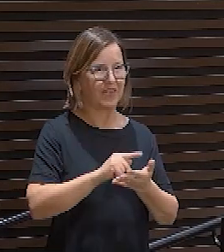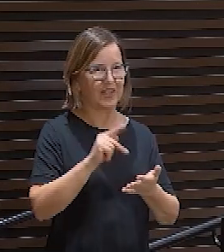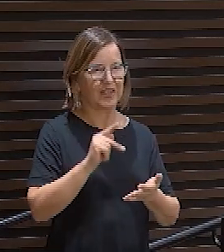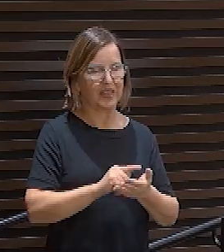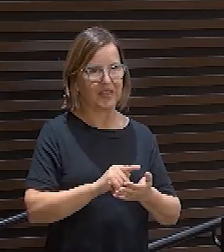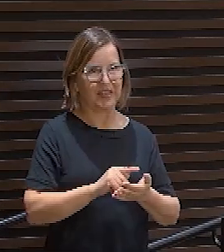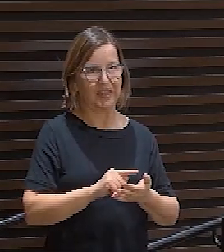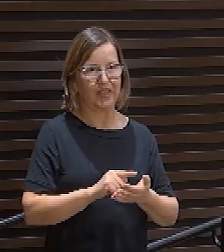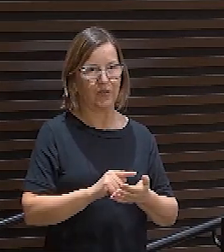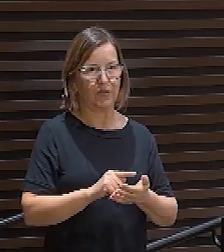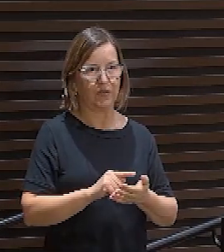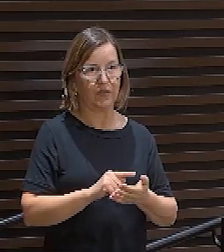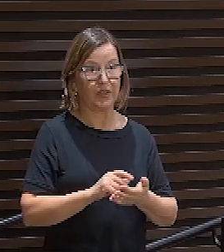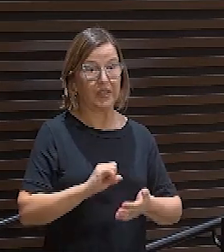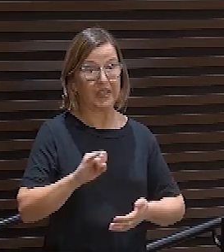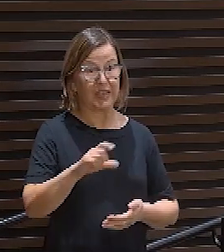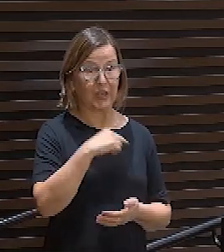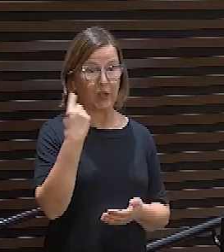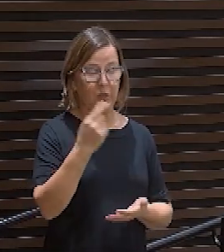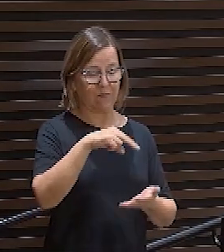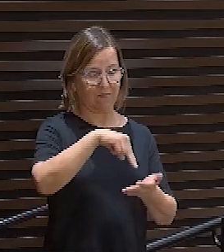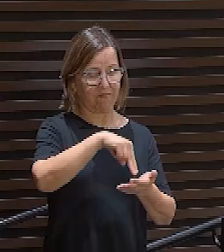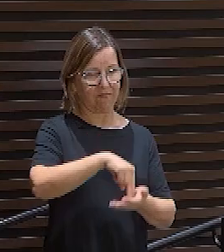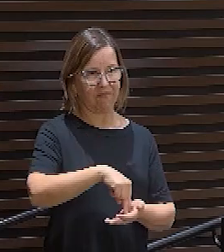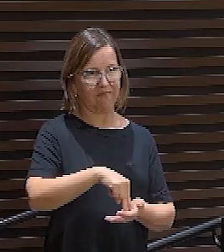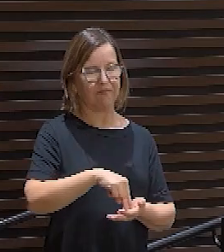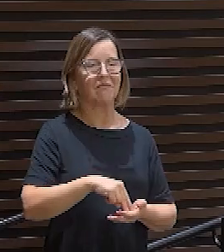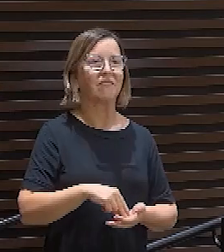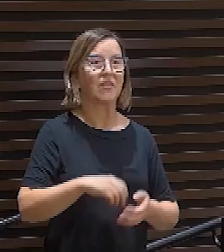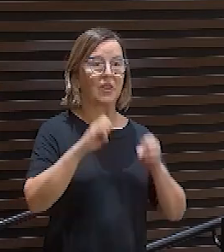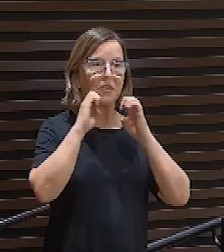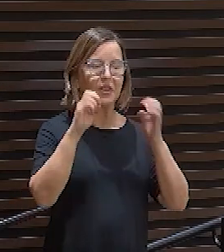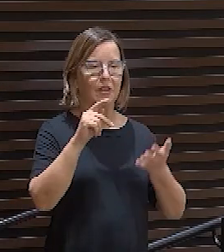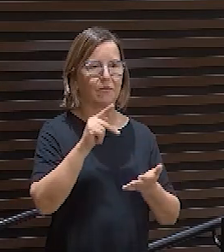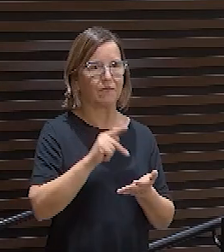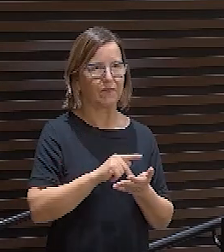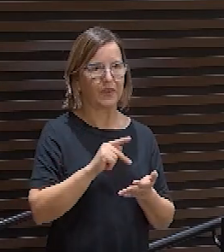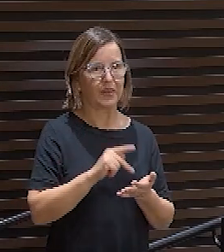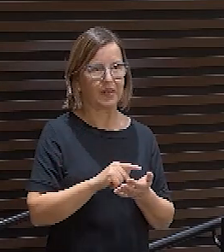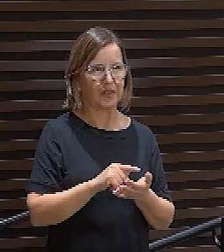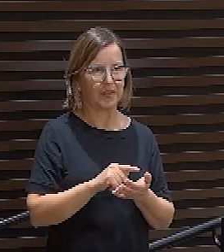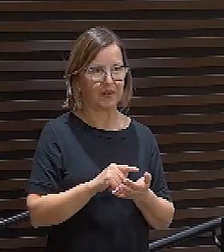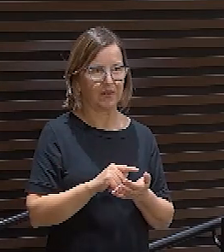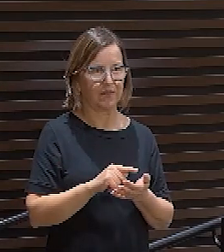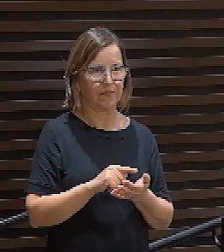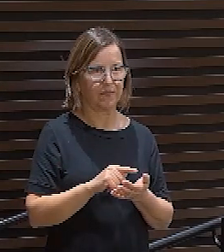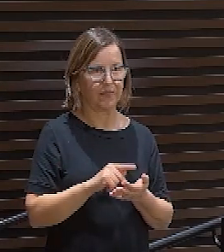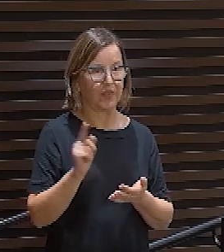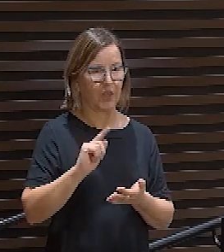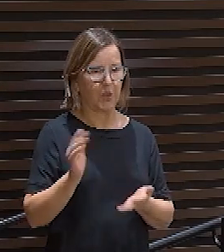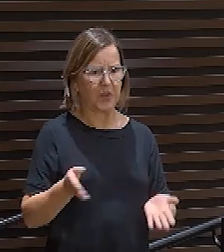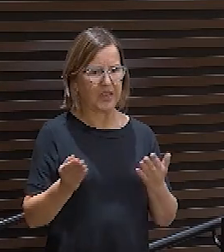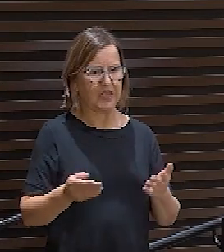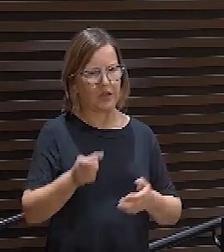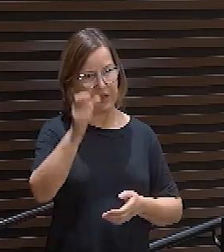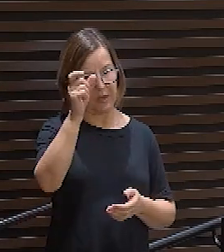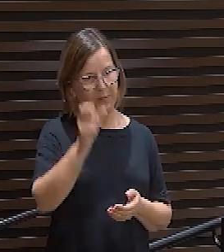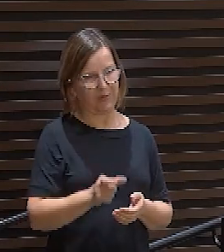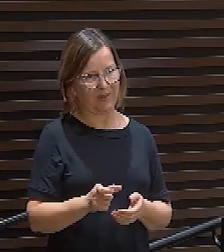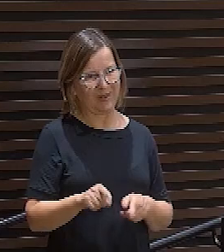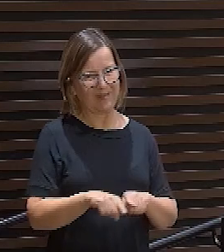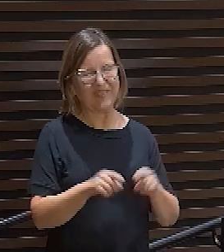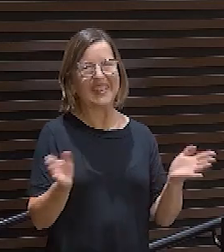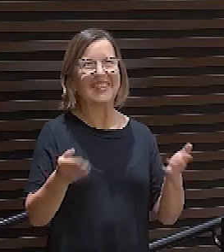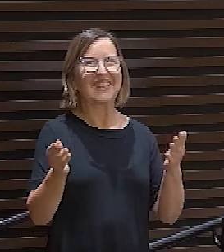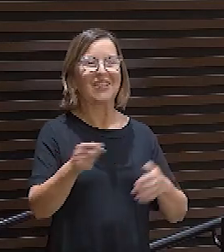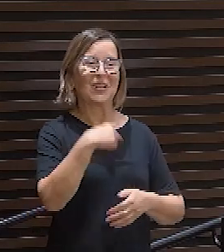nós permanecemos. O evangelho verdadeiro é aquele que não exalta a criatura, mas exalta o nosso